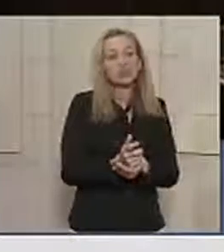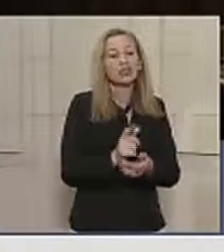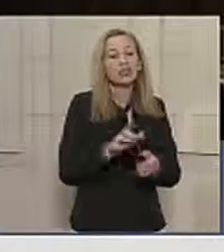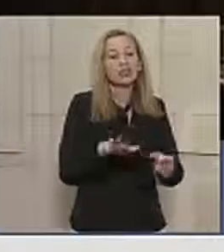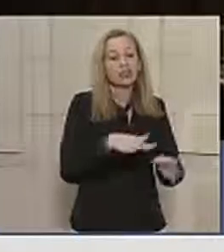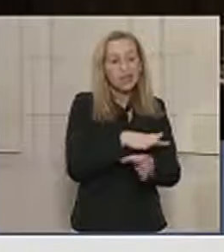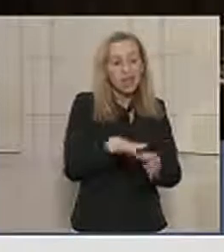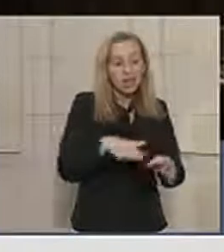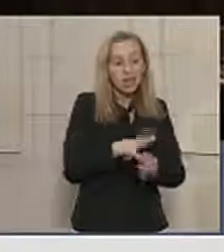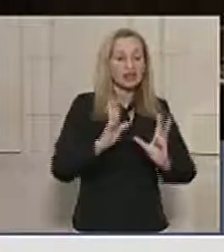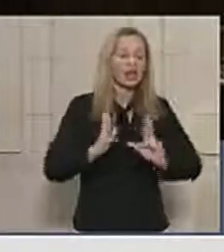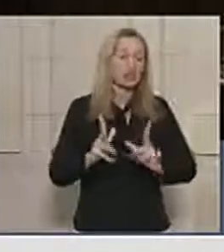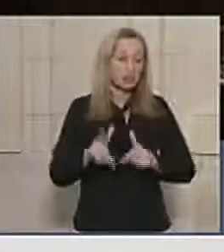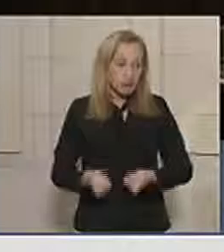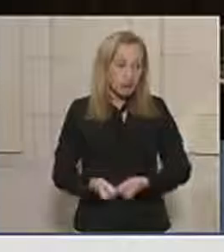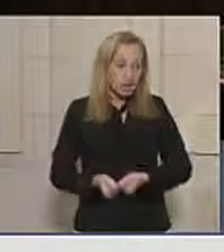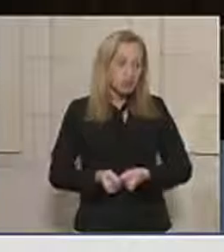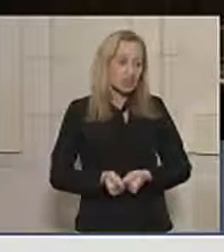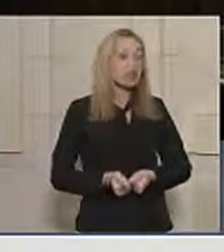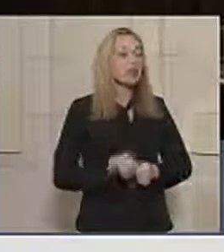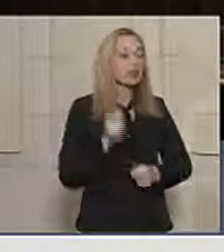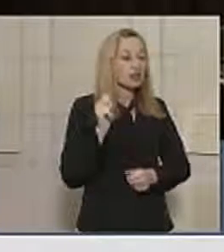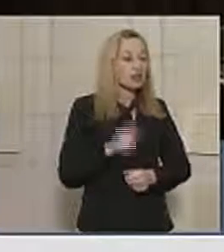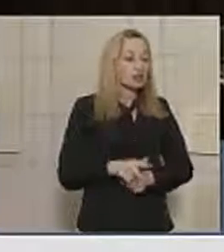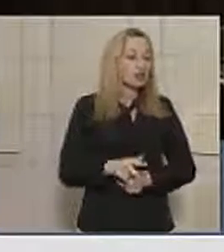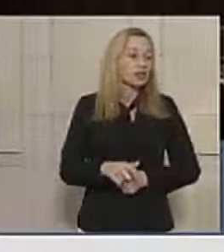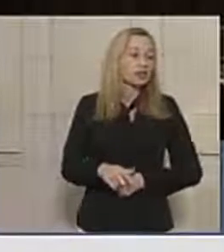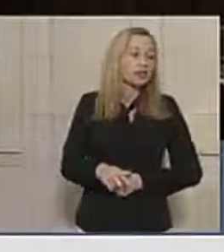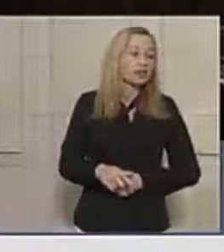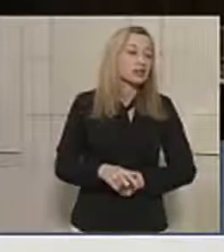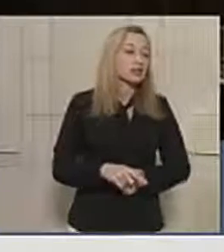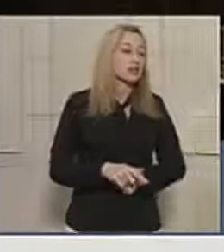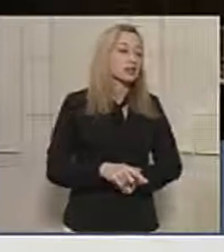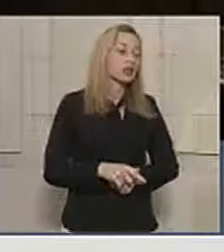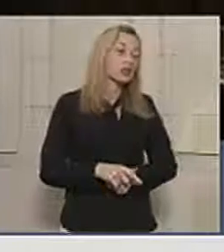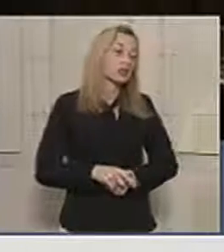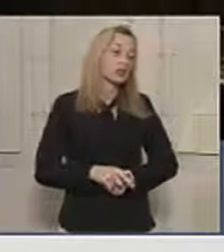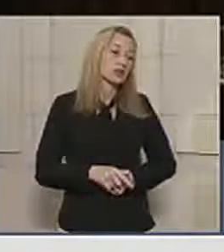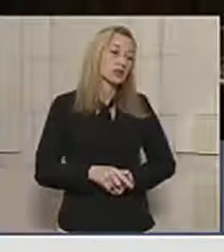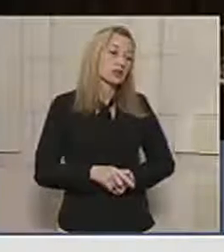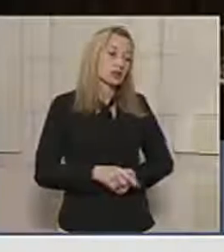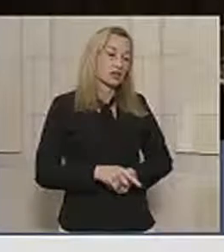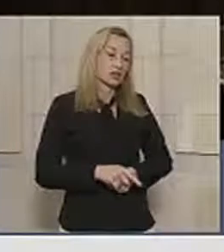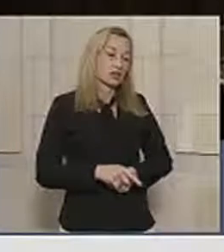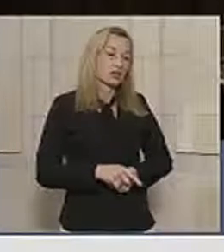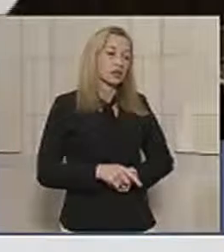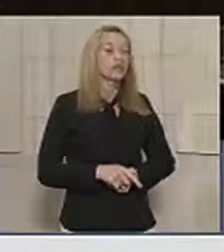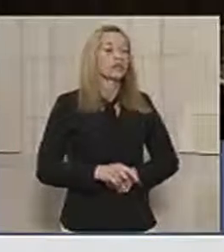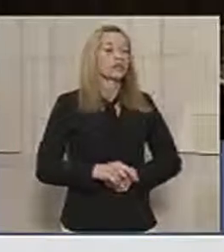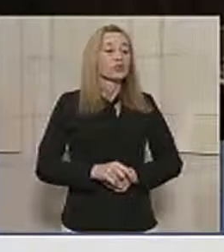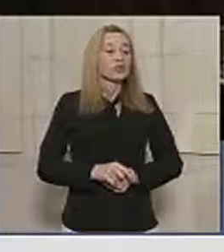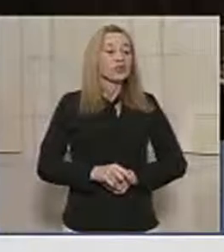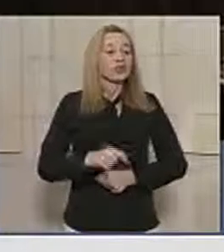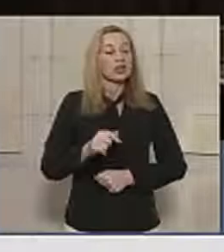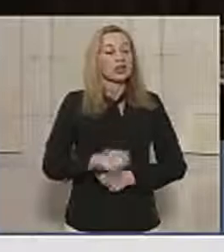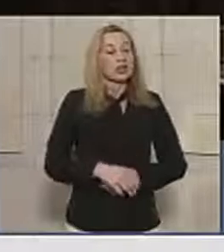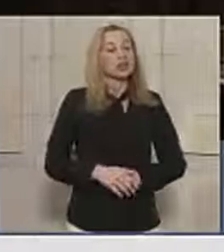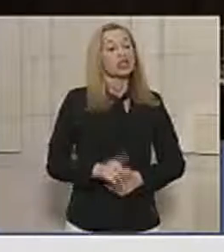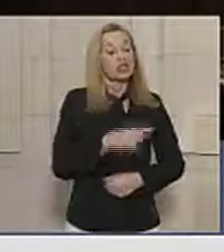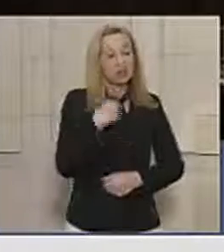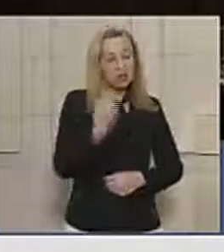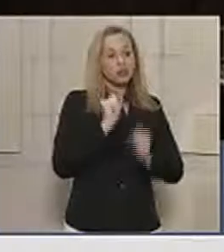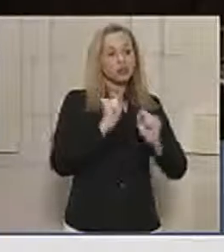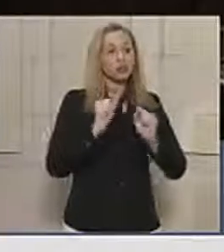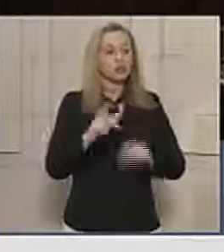presente e urgente, que é a questão da Conlurb, a questão dos aterros sanitários. Então, nós